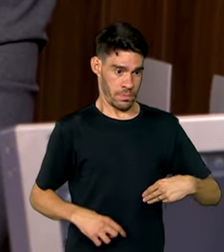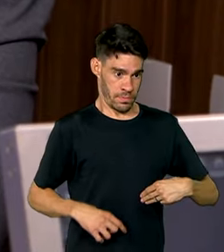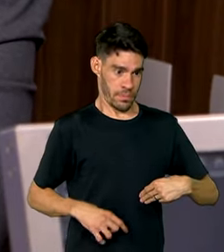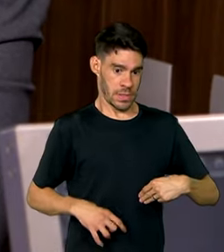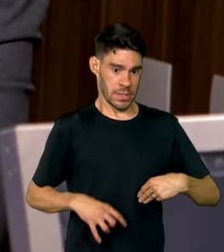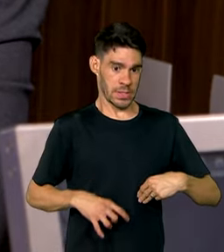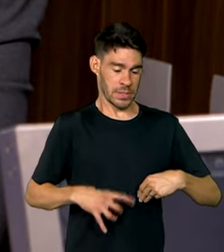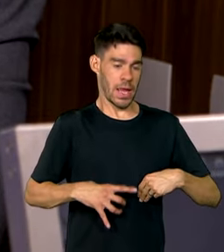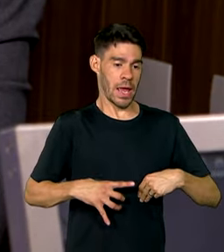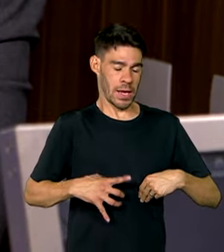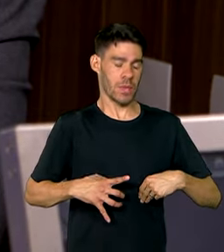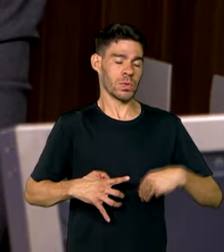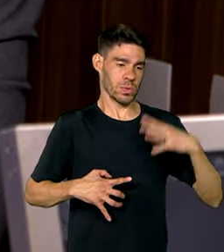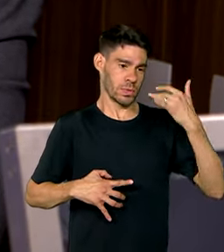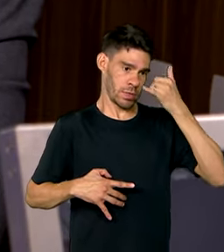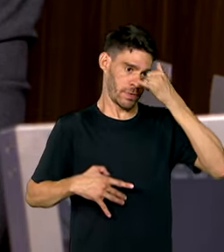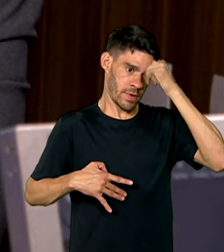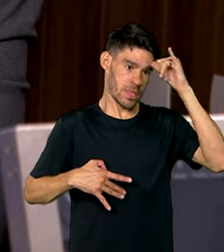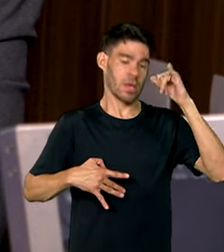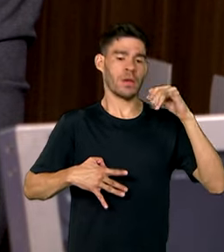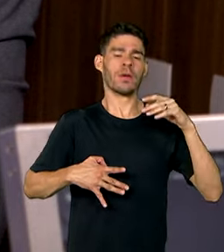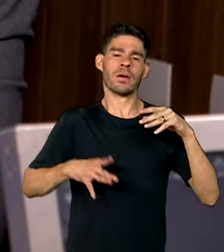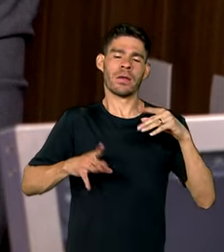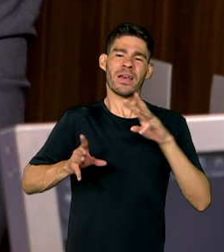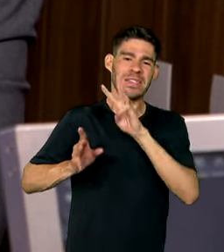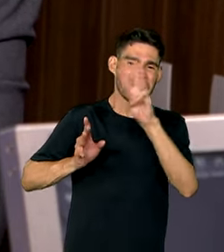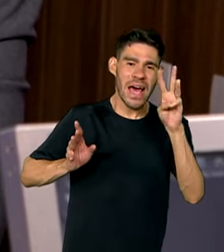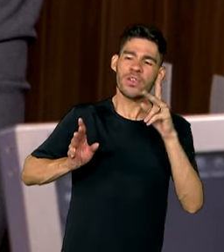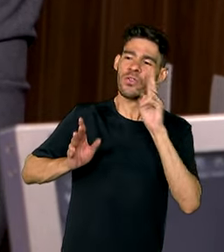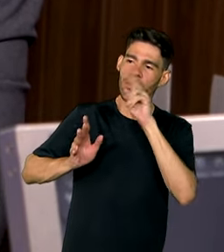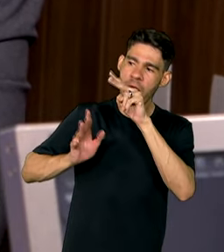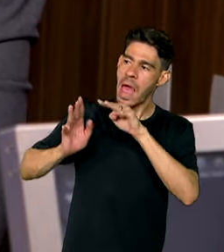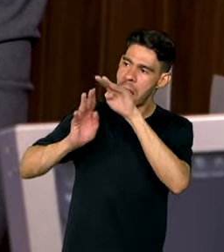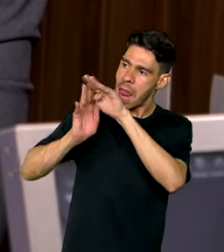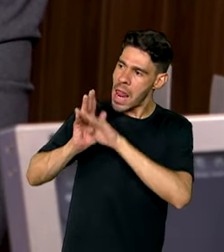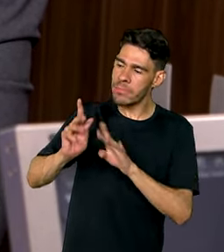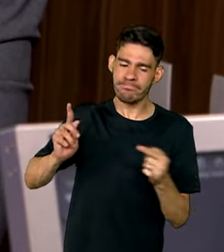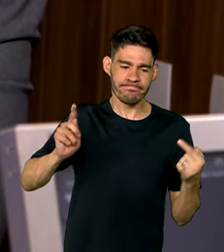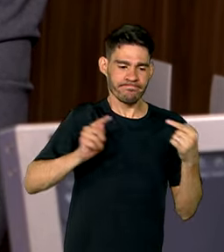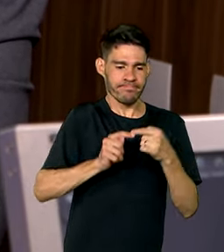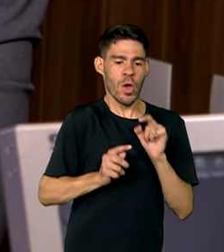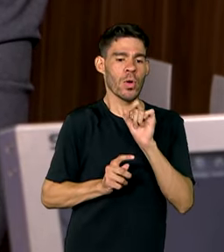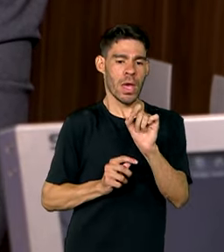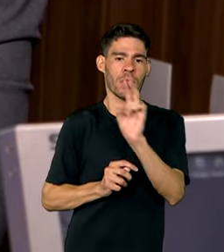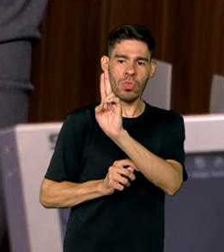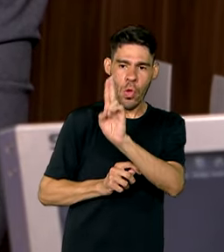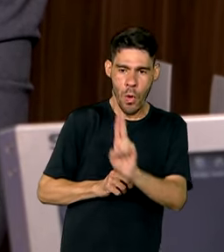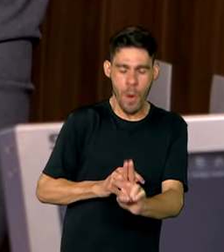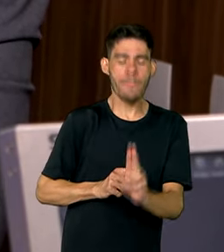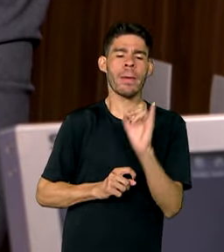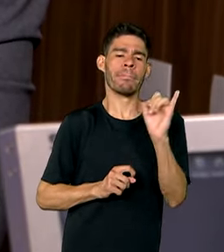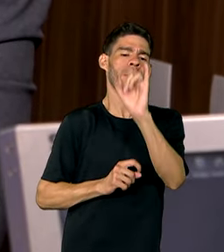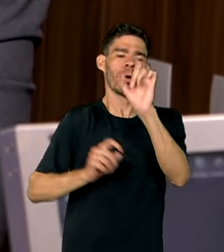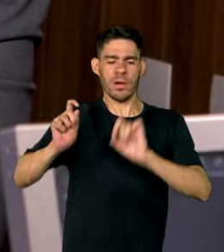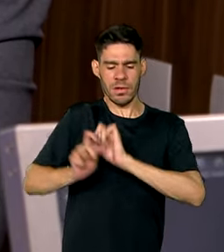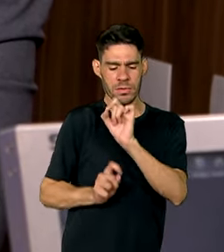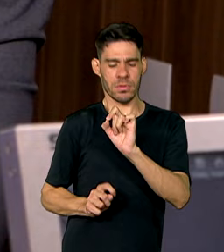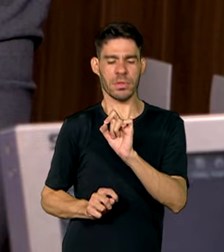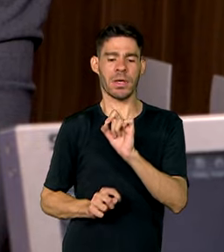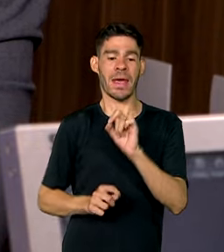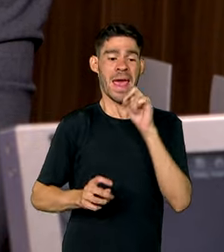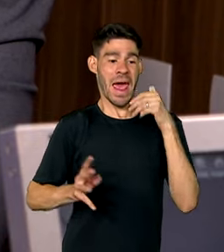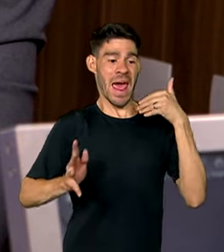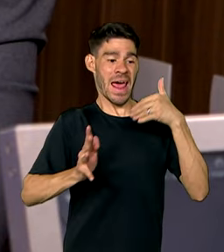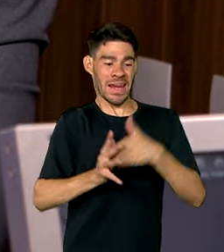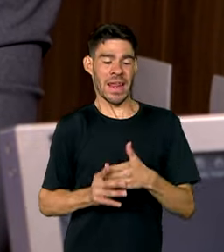indo ao site do Ministério da Fazenda, identifica-se a lista das empresas que estão em adequação. O que é importante? É que isso é só até o